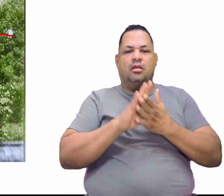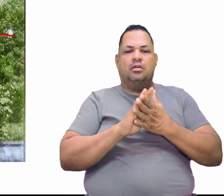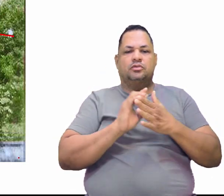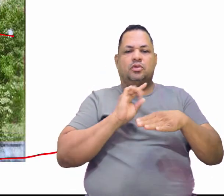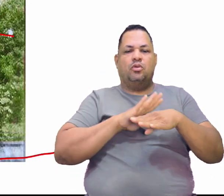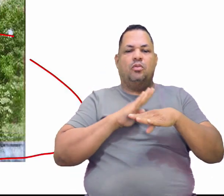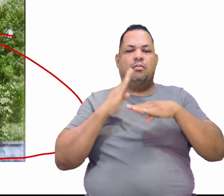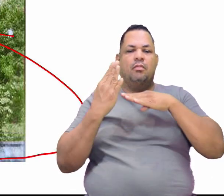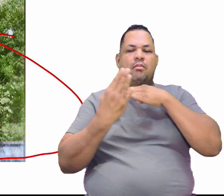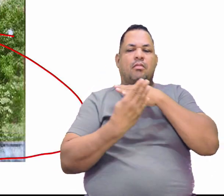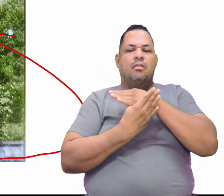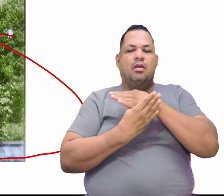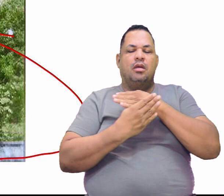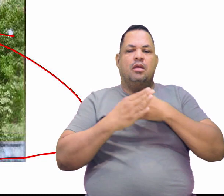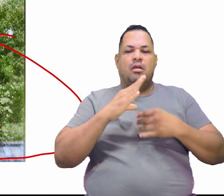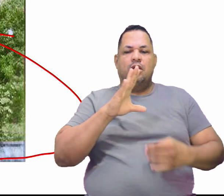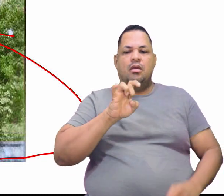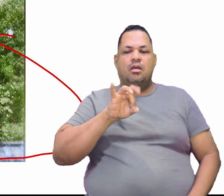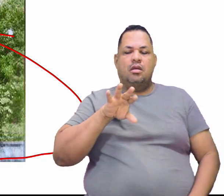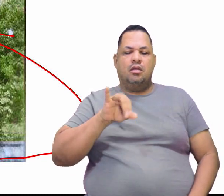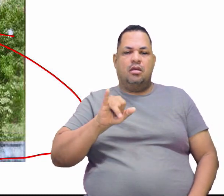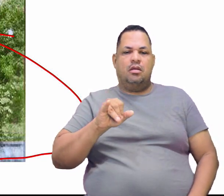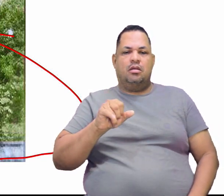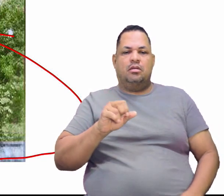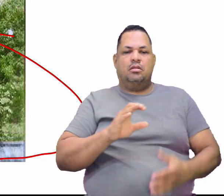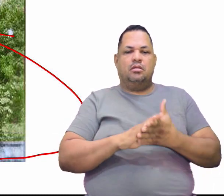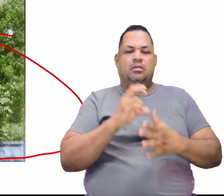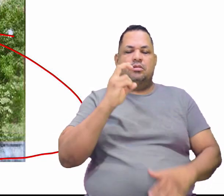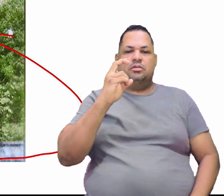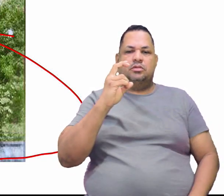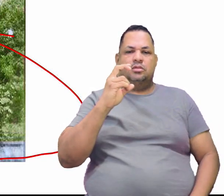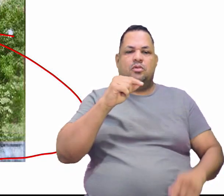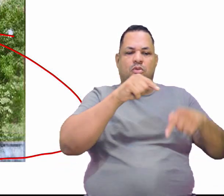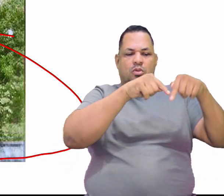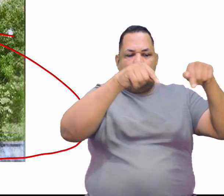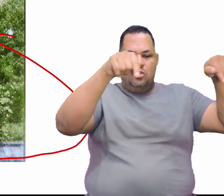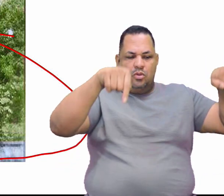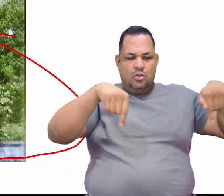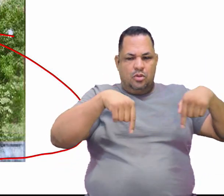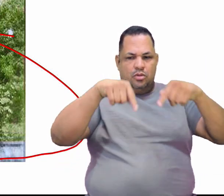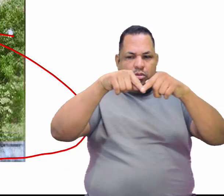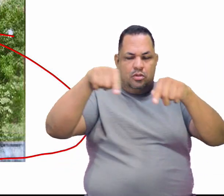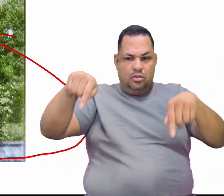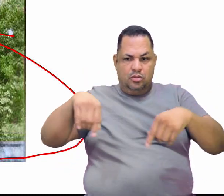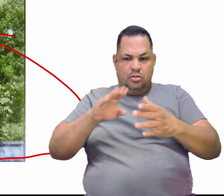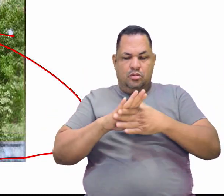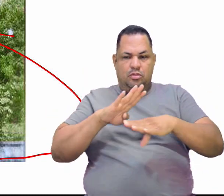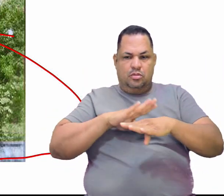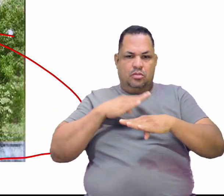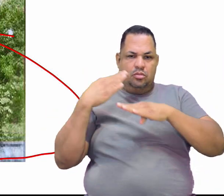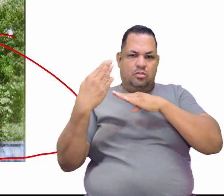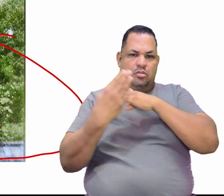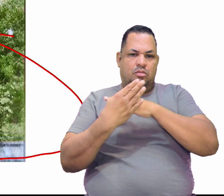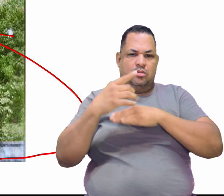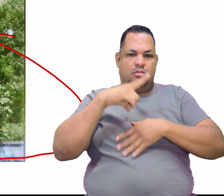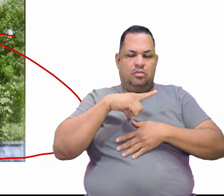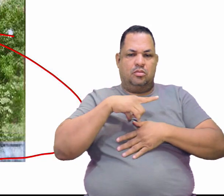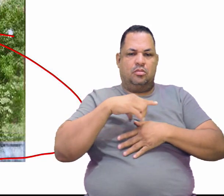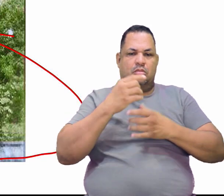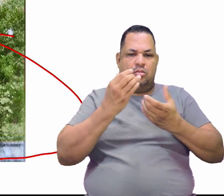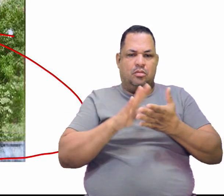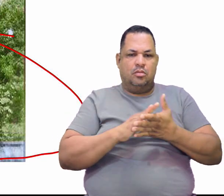bairro Caiari. São 5 quadras de bairro. Existe debaixo dessas